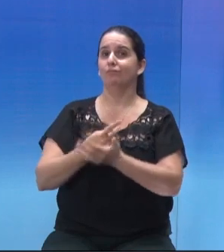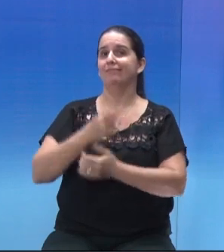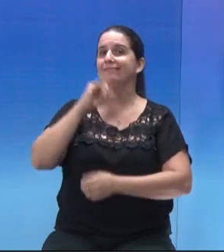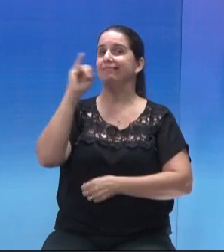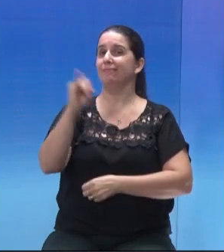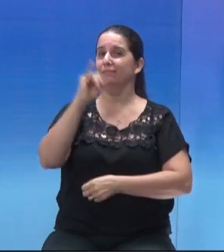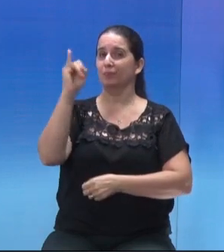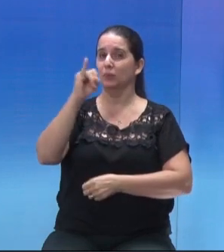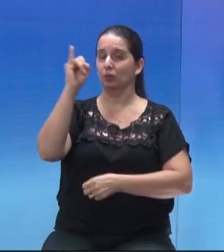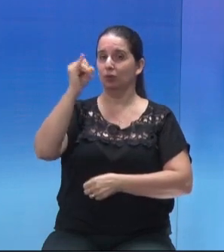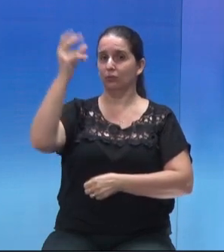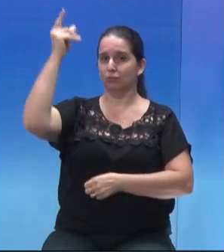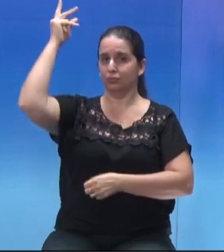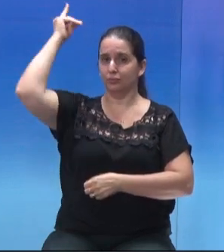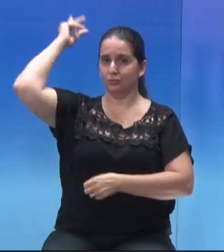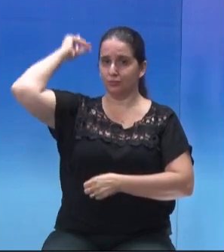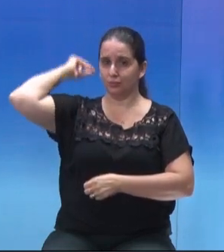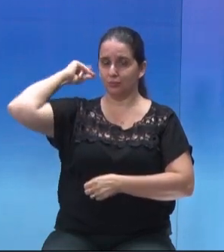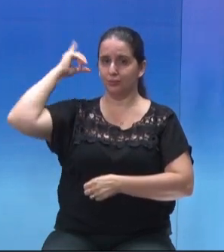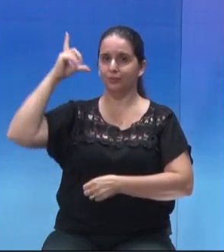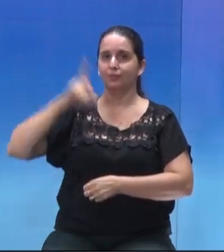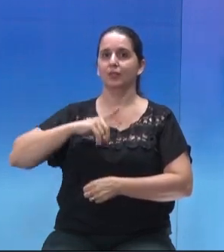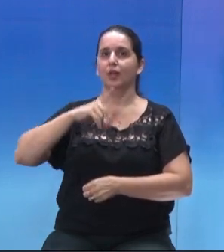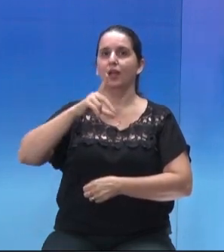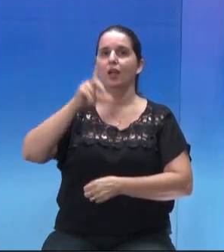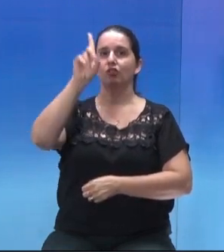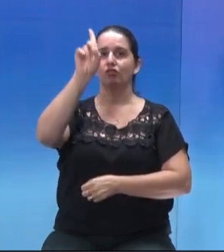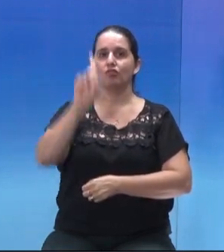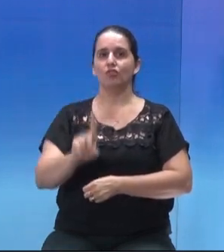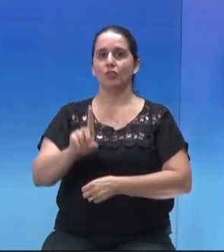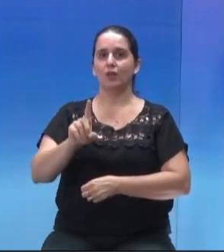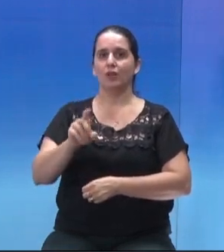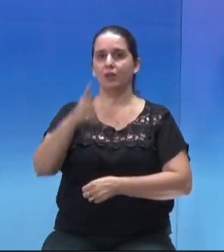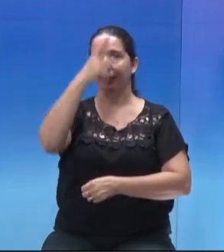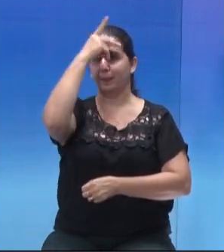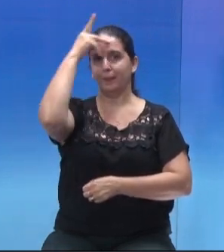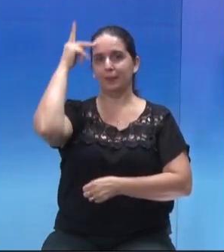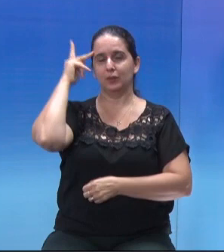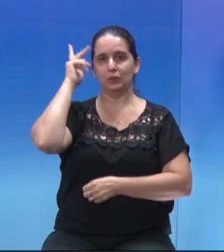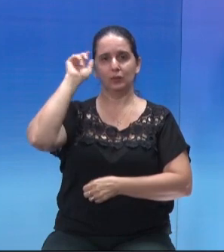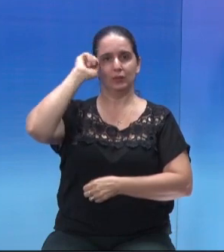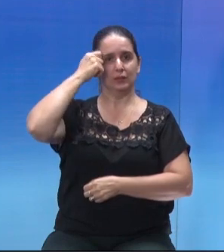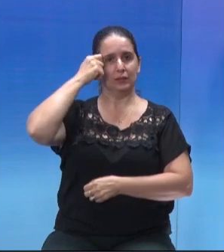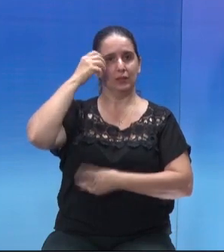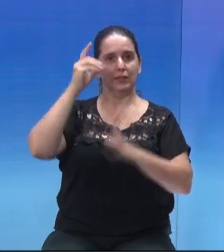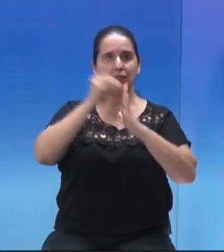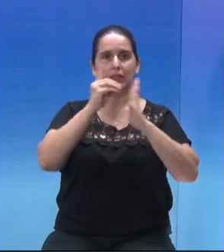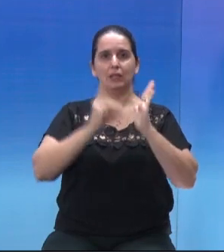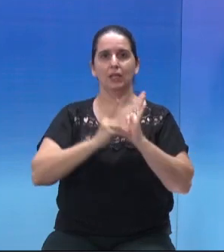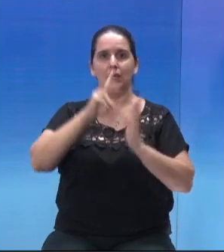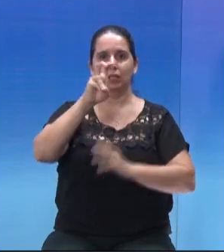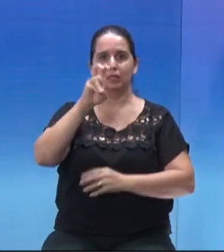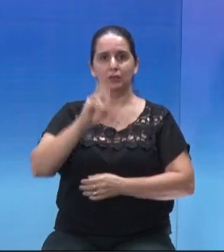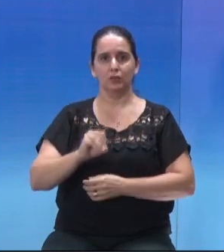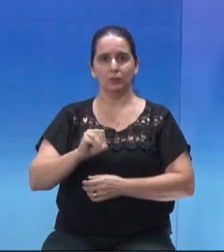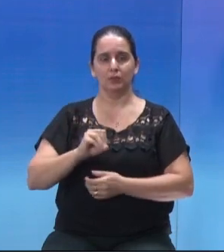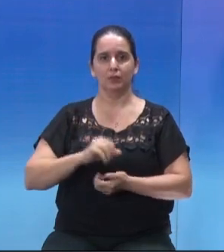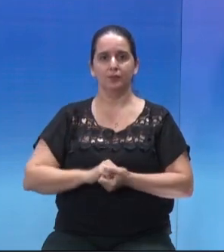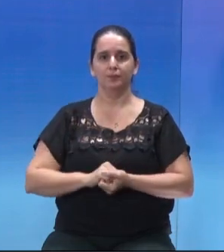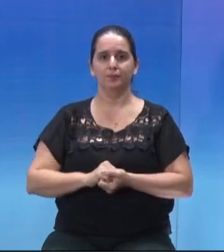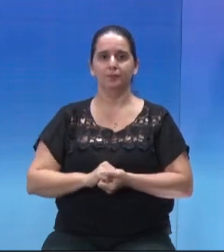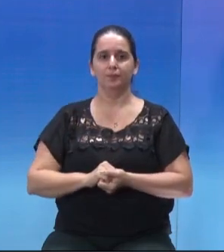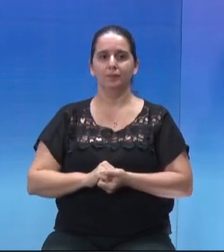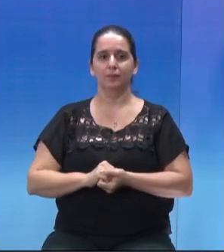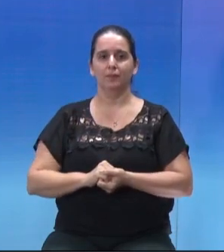época, né? Que tem a ver com os direitos civis dos negros americanos da década de 50. Essa questão